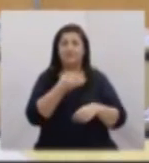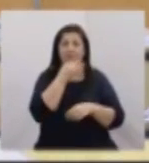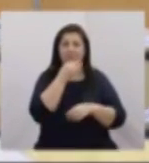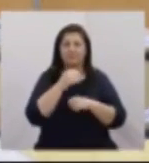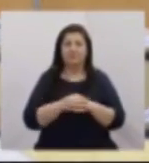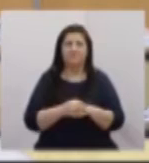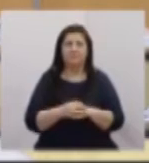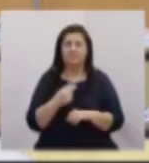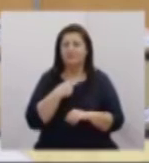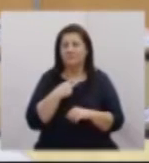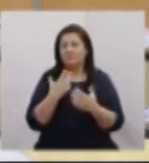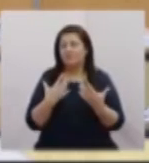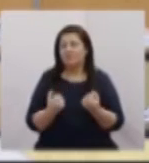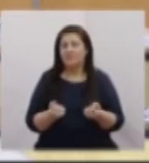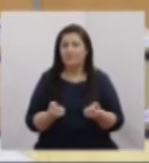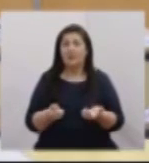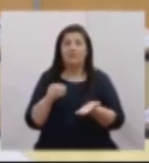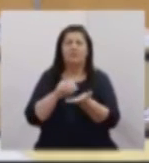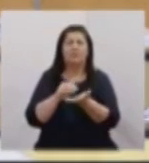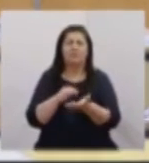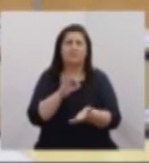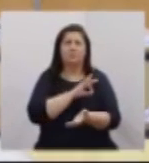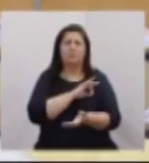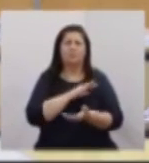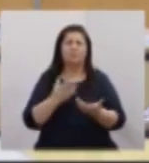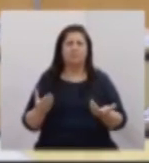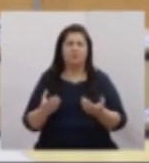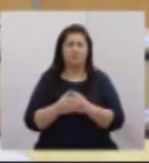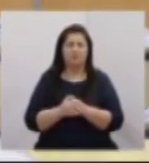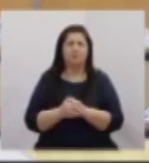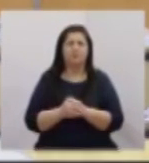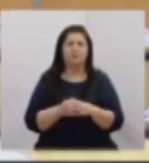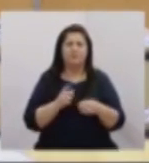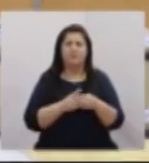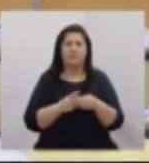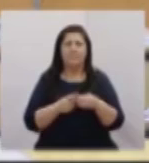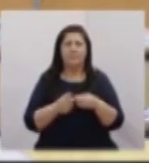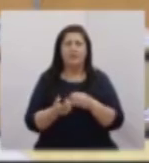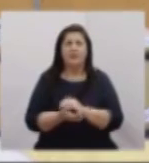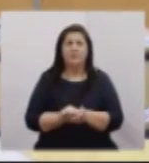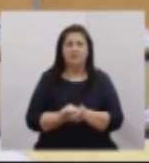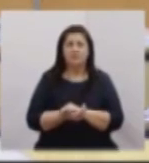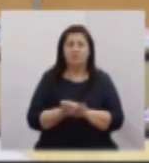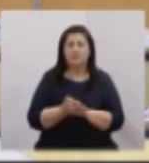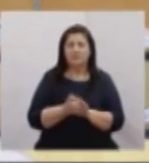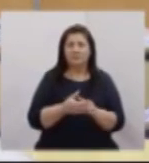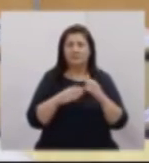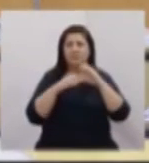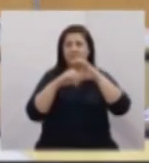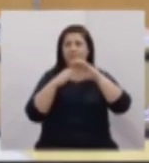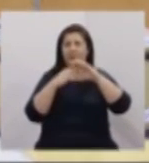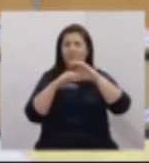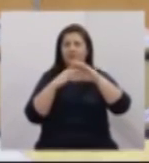permitir essa defasagem na Guarda Municipal de Jacareí, até porque o concurso público ele já